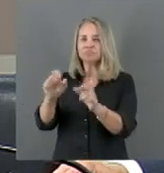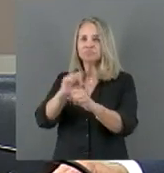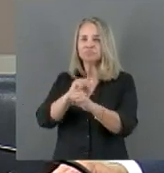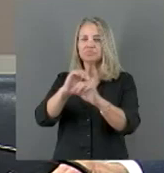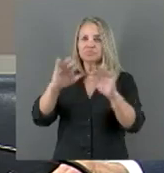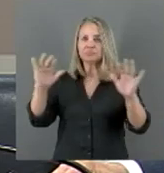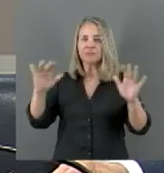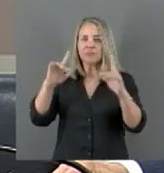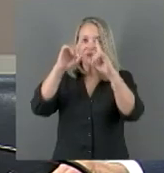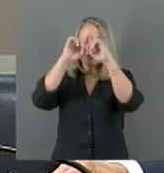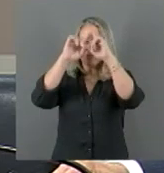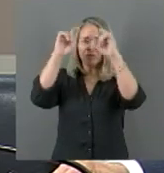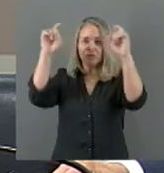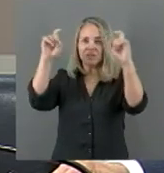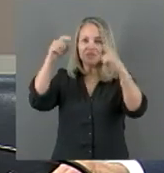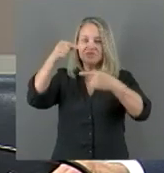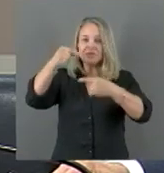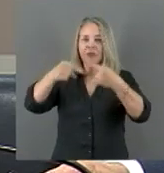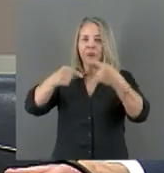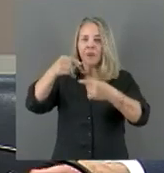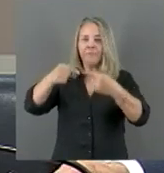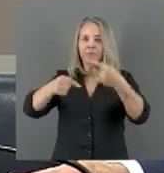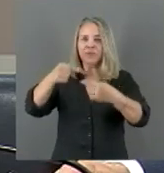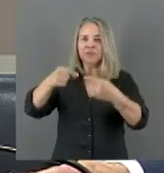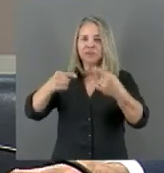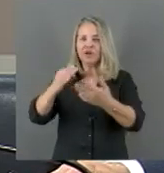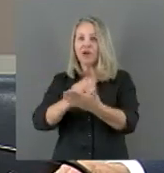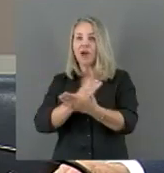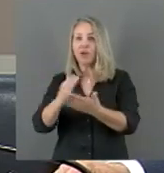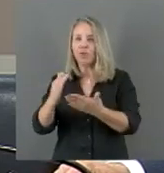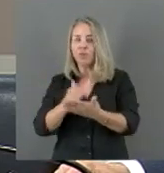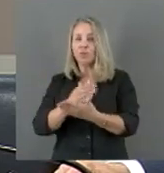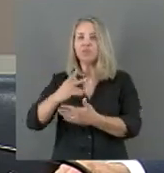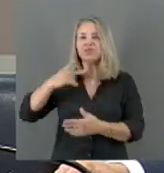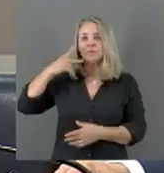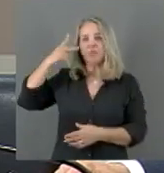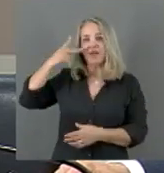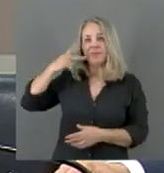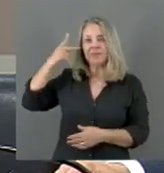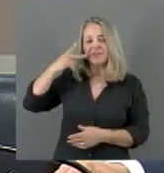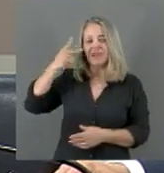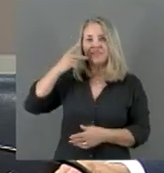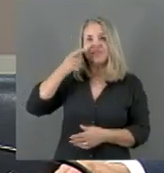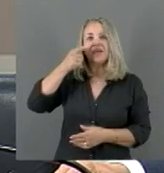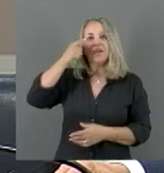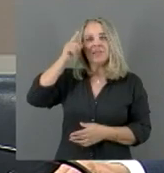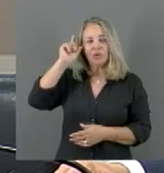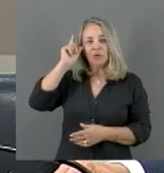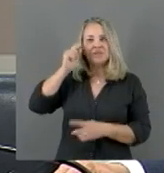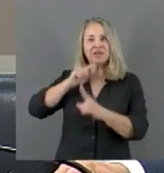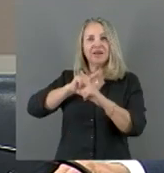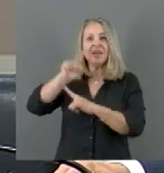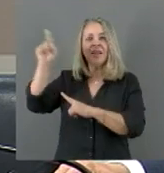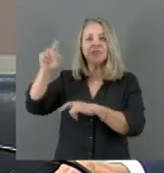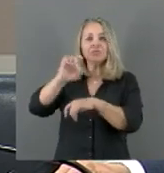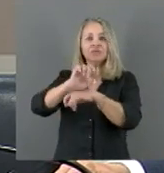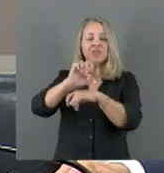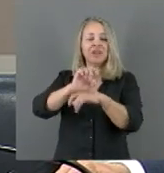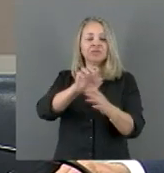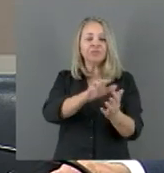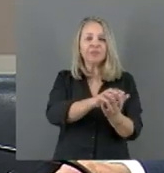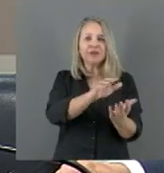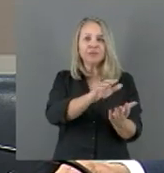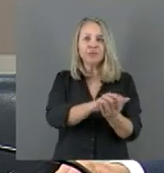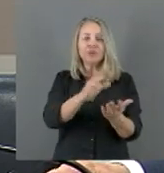violência política. Boa parte delas são parlamentares, e ontem nós tivemos em Pernambuco mais um